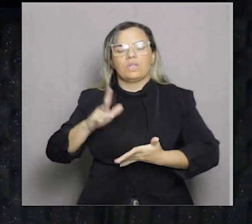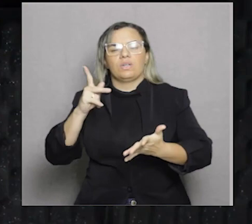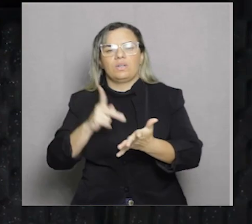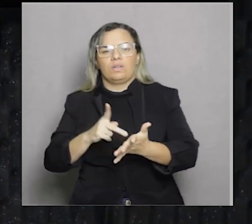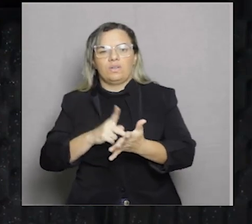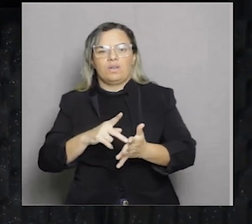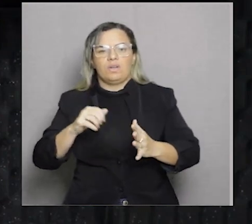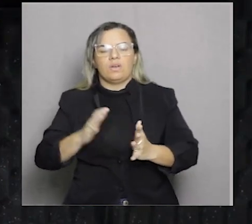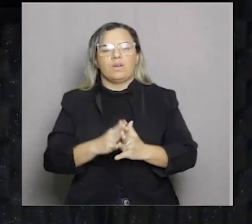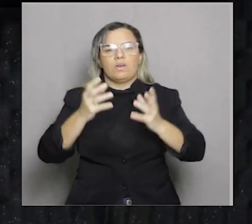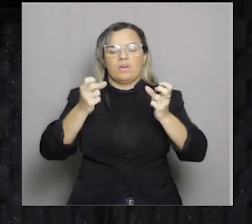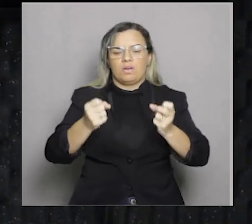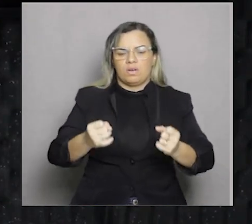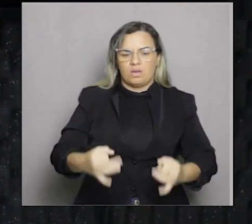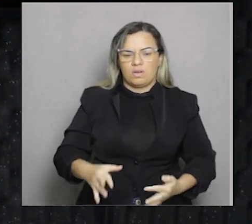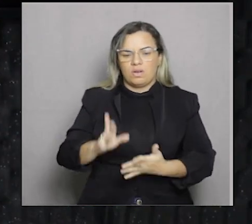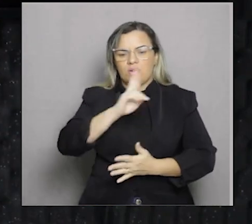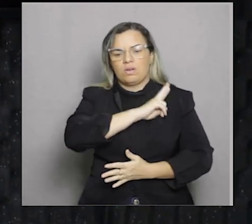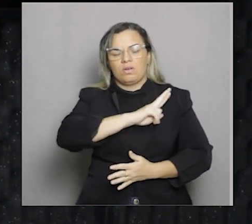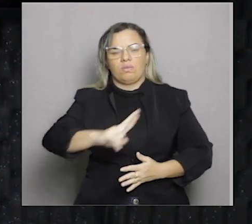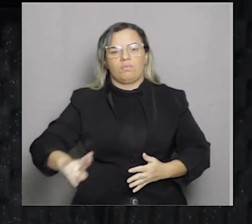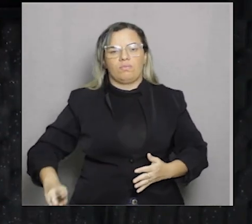até mesmo de república.